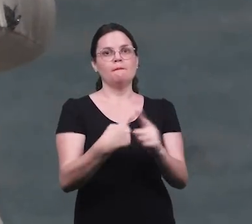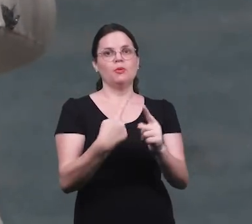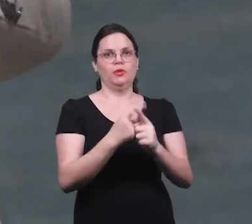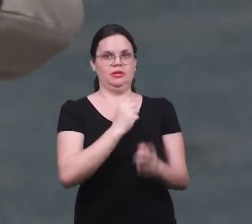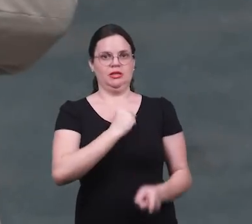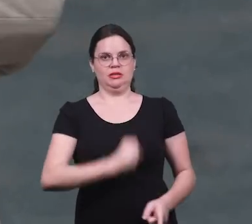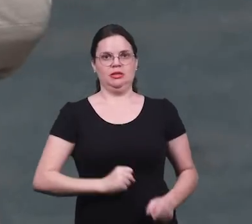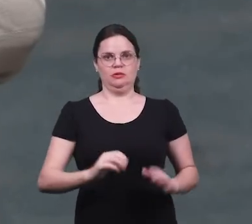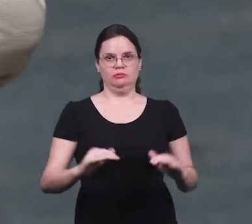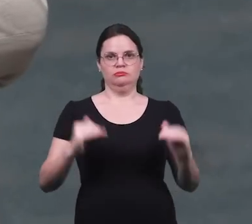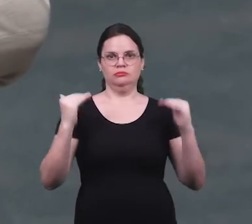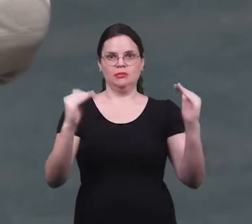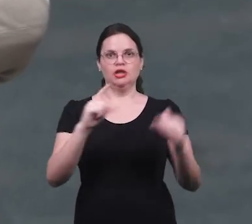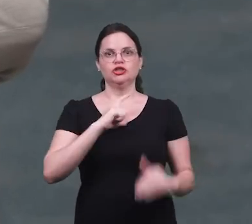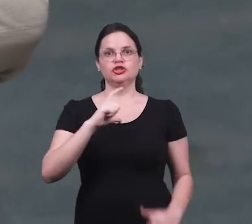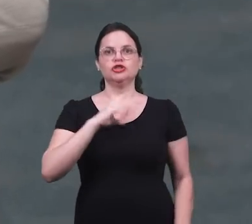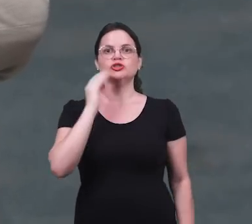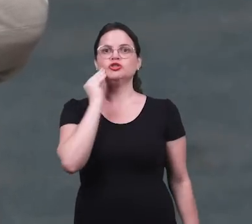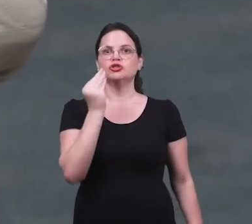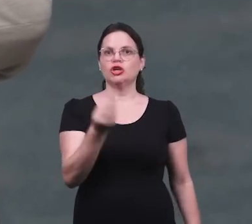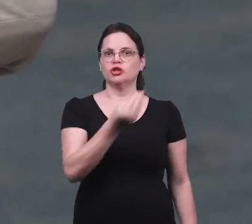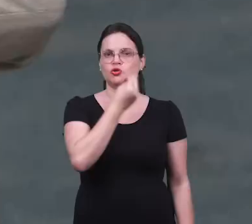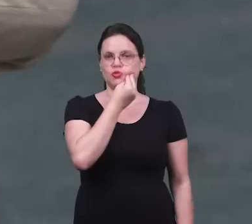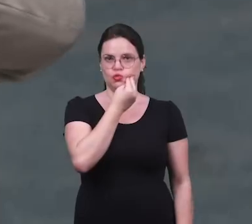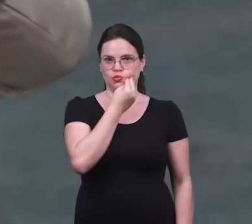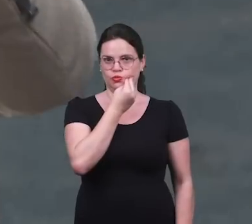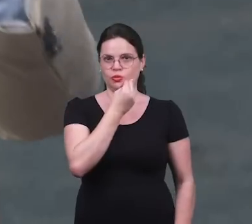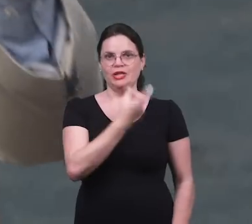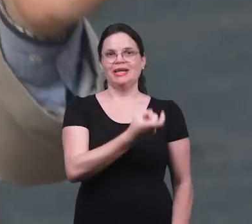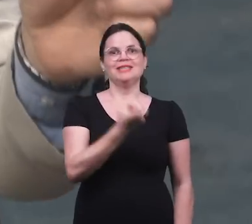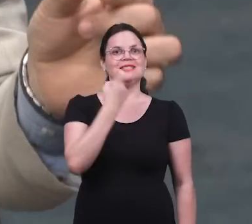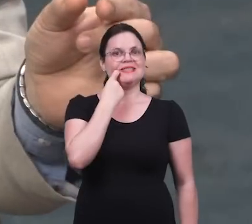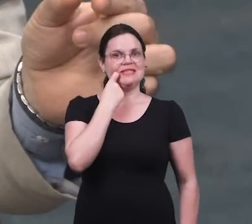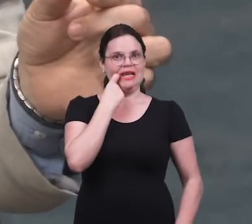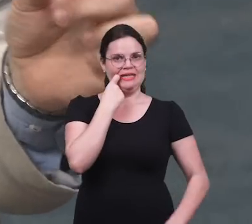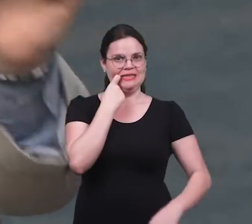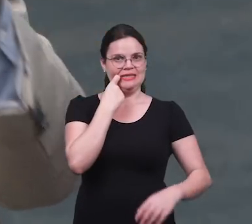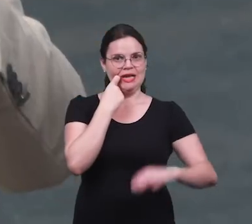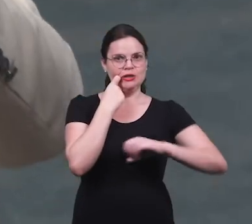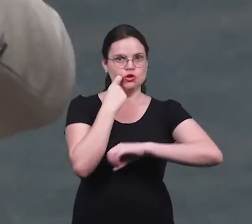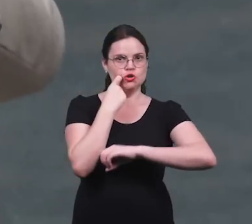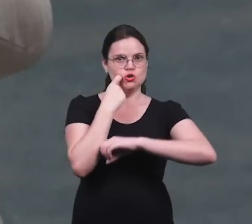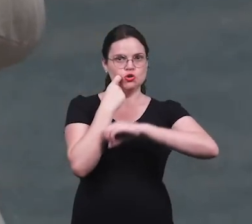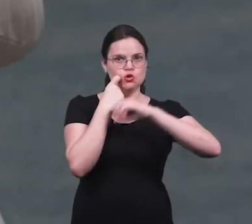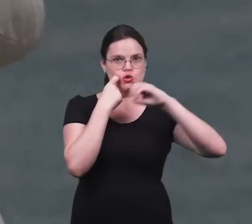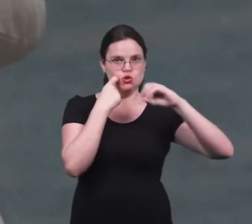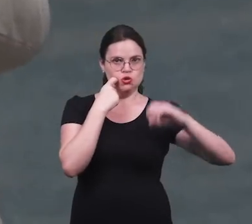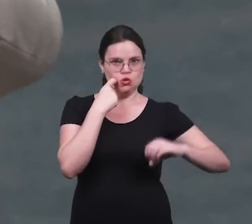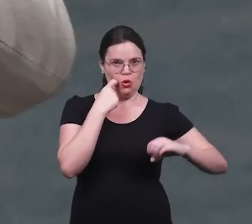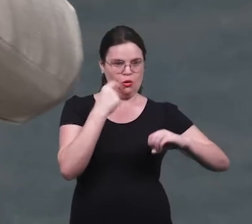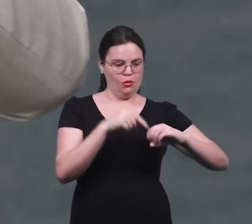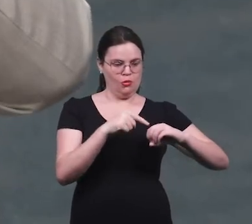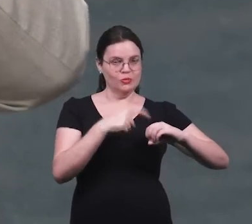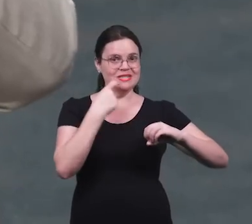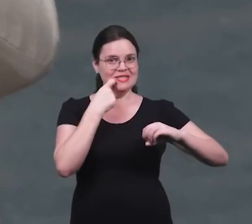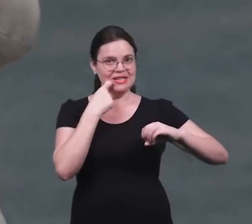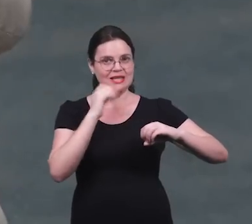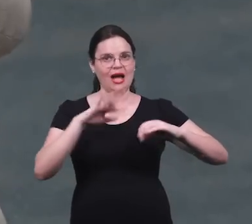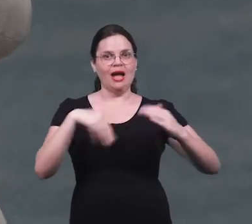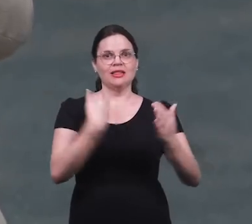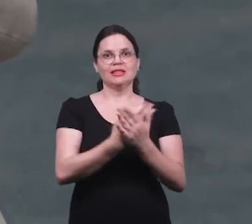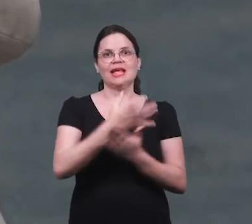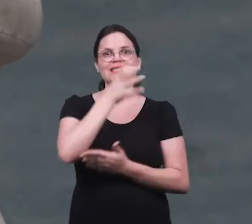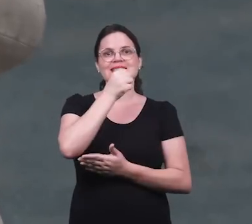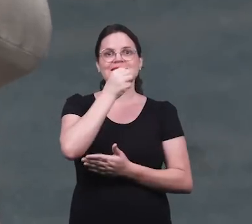entrava, eles estavam fazendo um jejum do pôr do sol da sexta-feira até o pôr do sol do sábado. O sumo sacerdote entrava no Santo